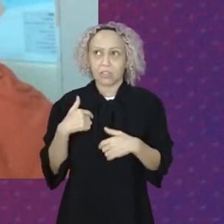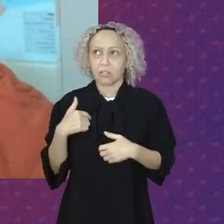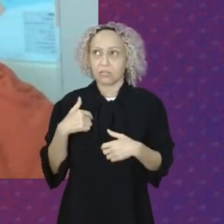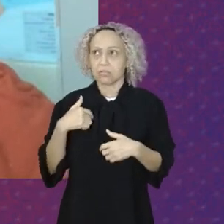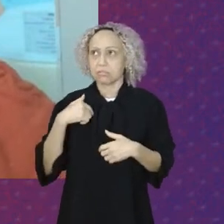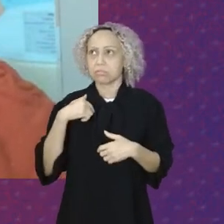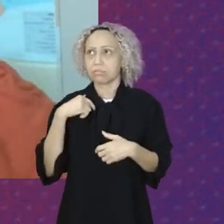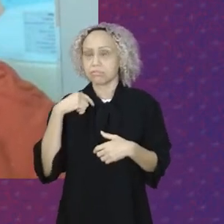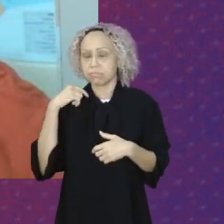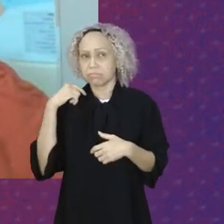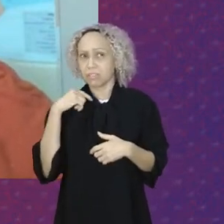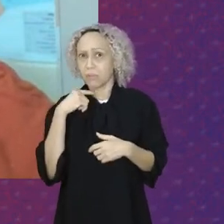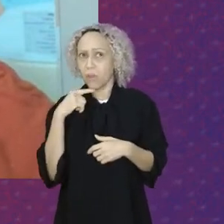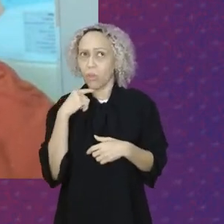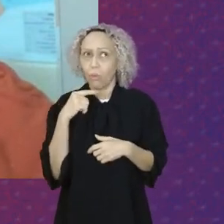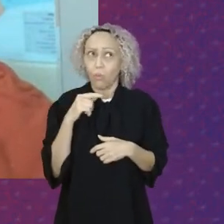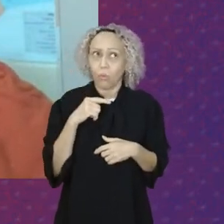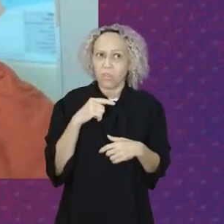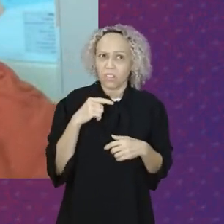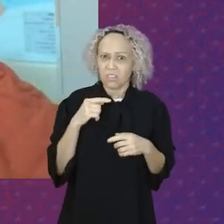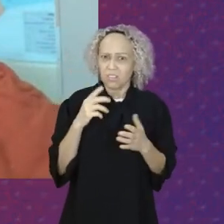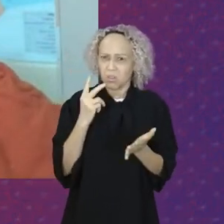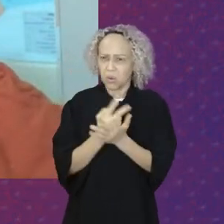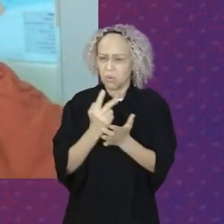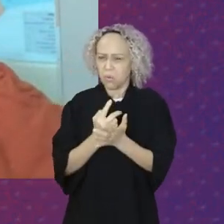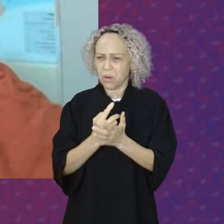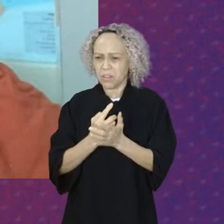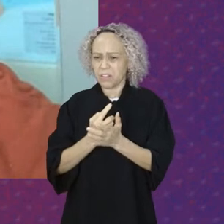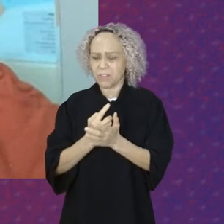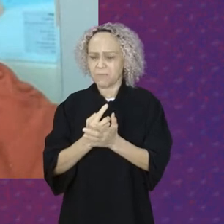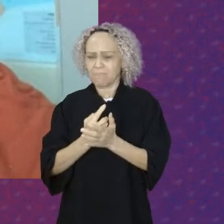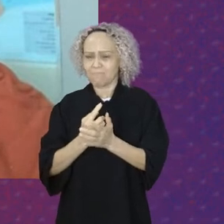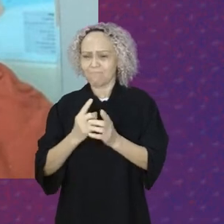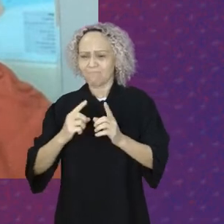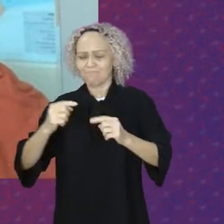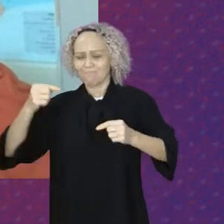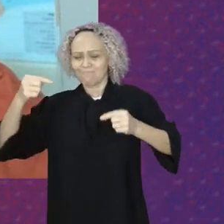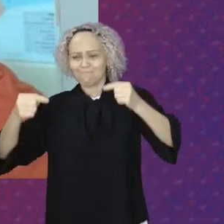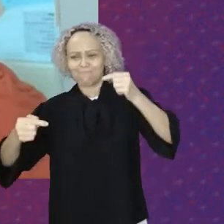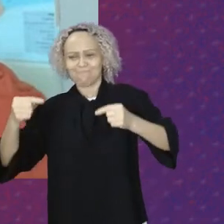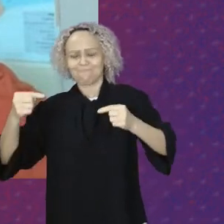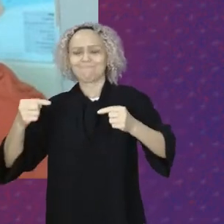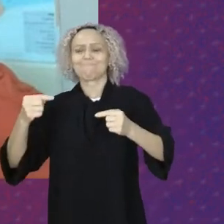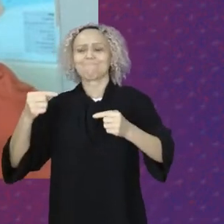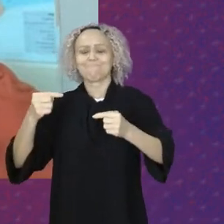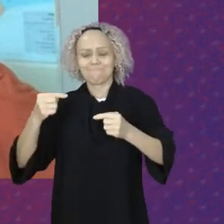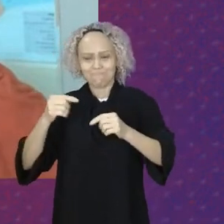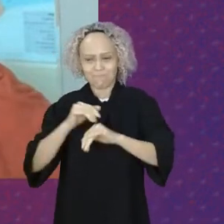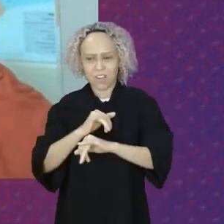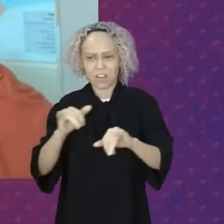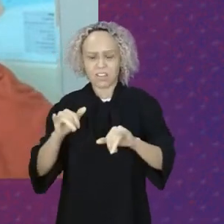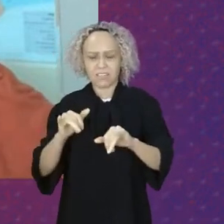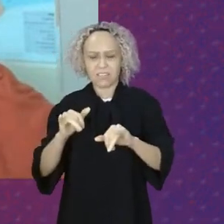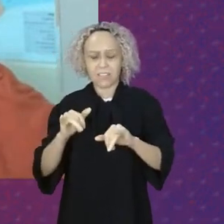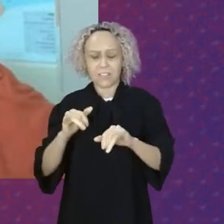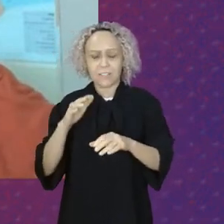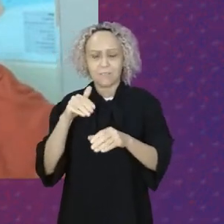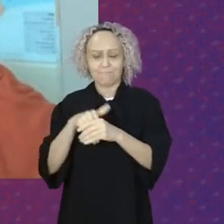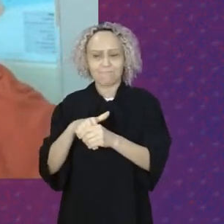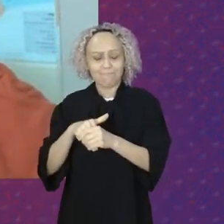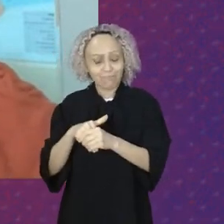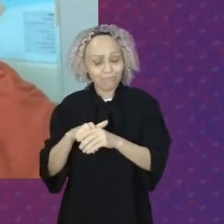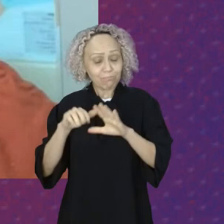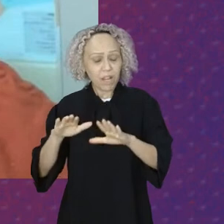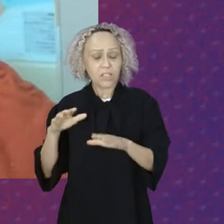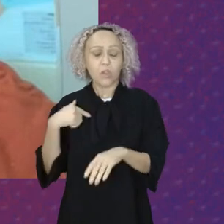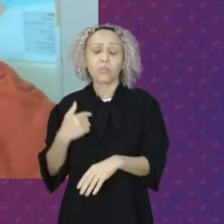a disputa. Mas veja bem, a minha trajetória como militante feminista, desde a juventude, sempre foi de muita